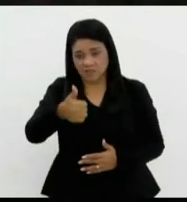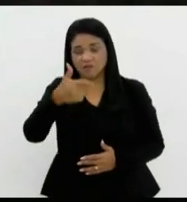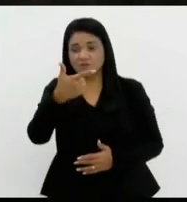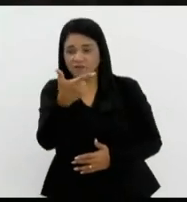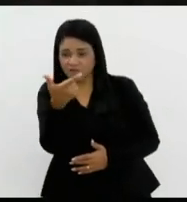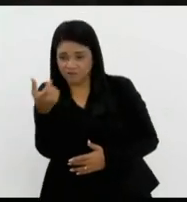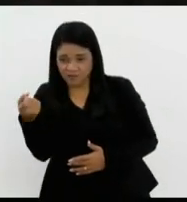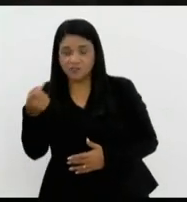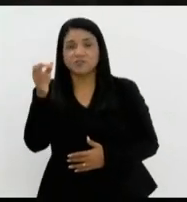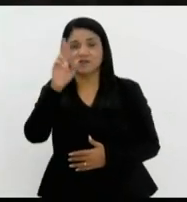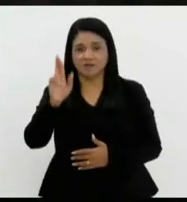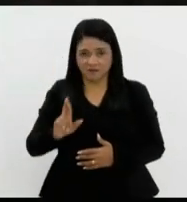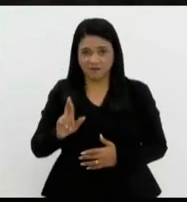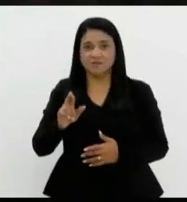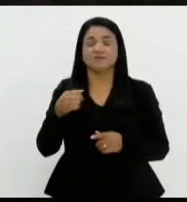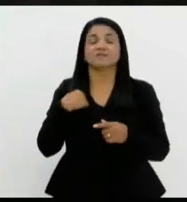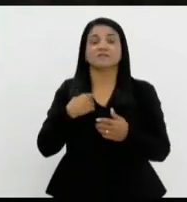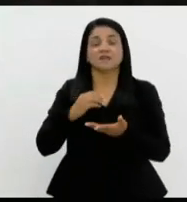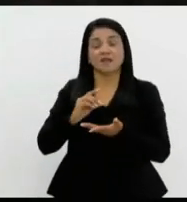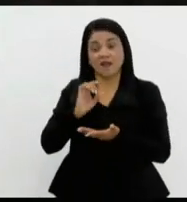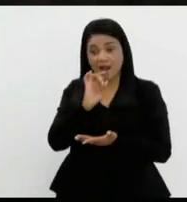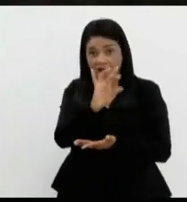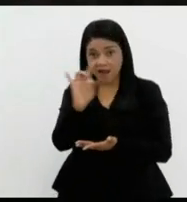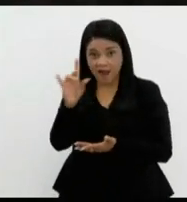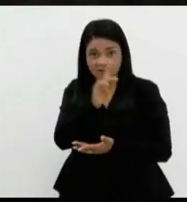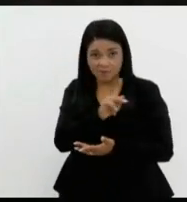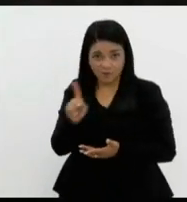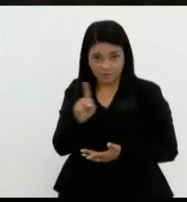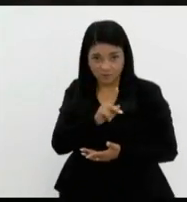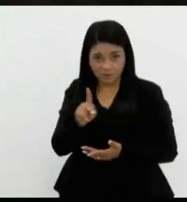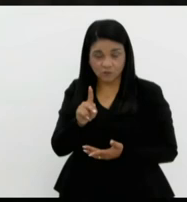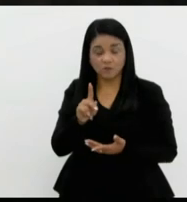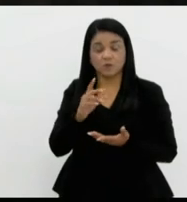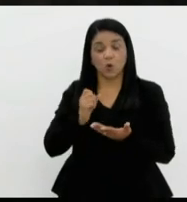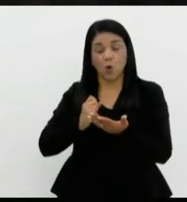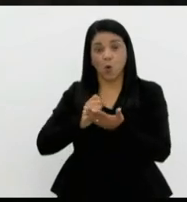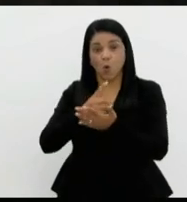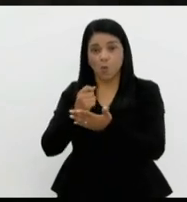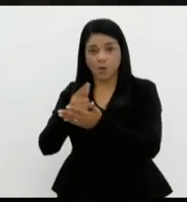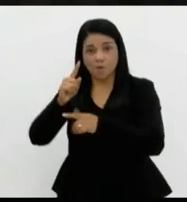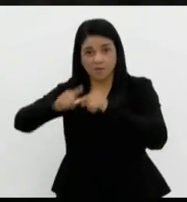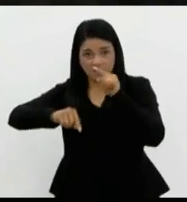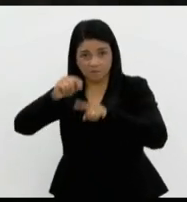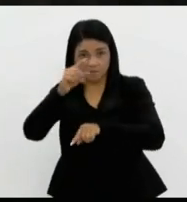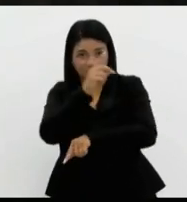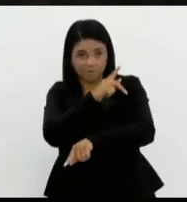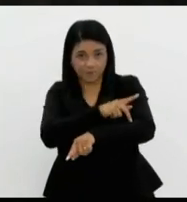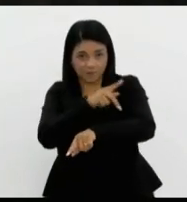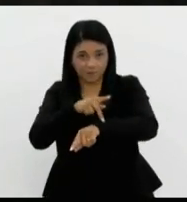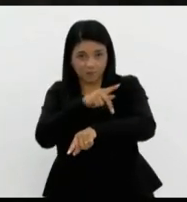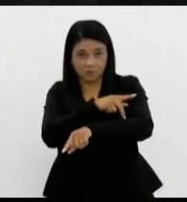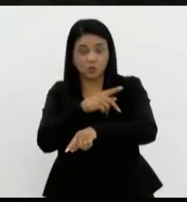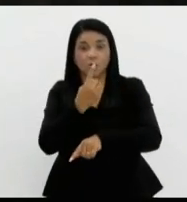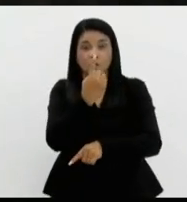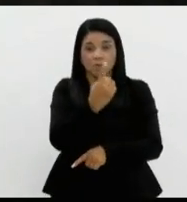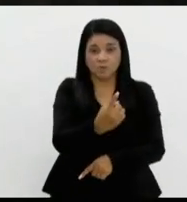deles, para comprar material pedagógico. Foram